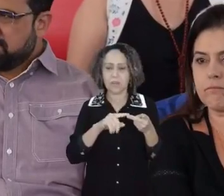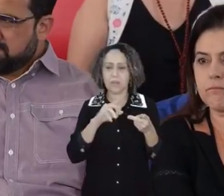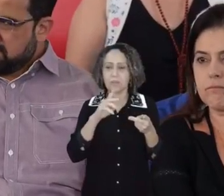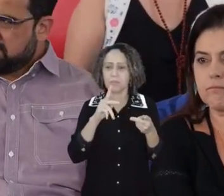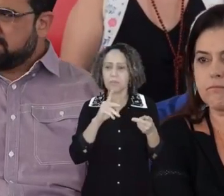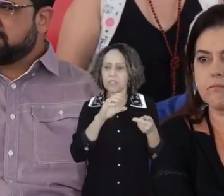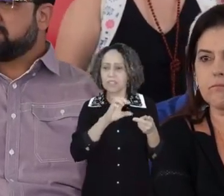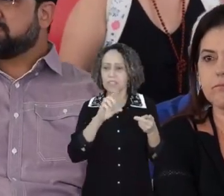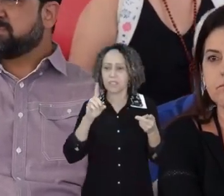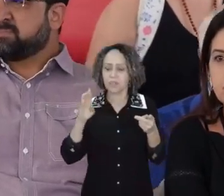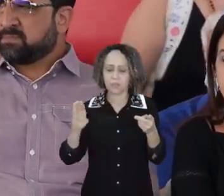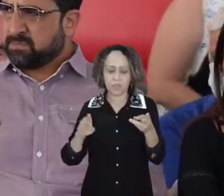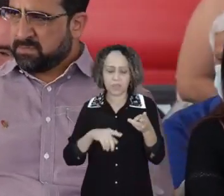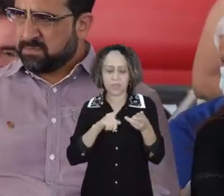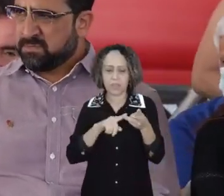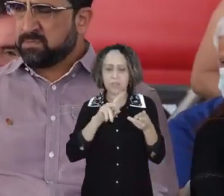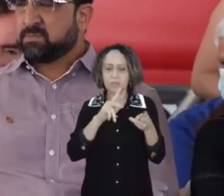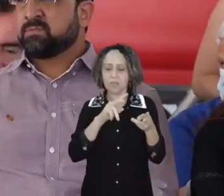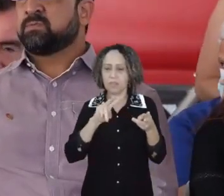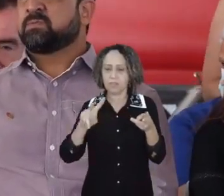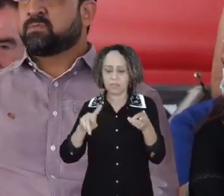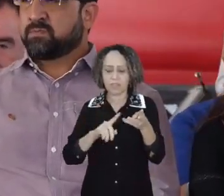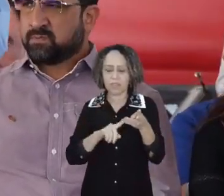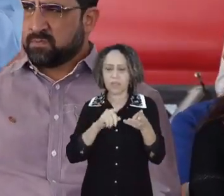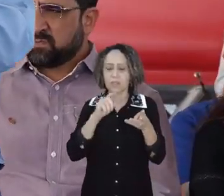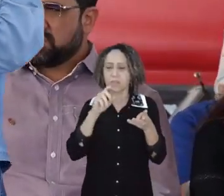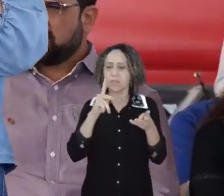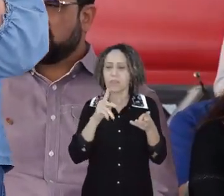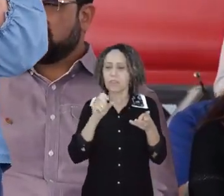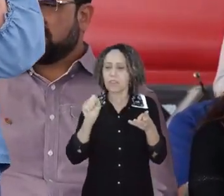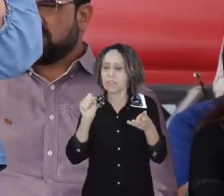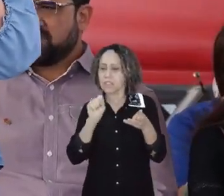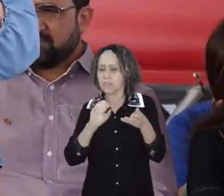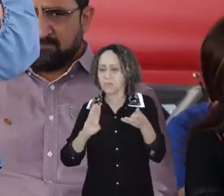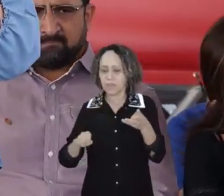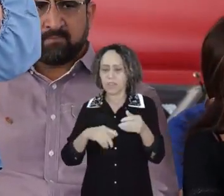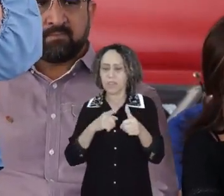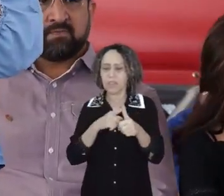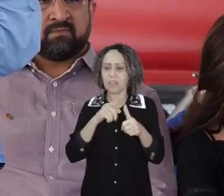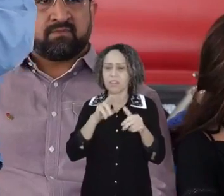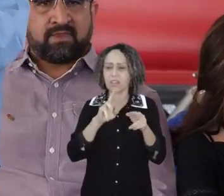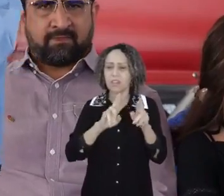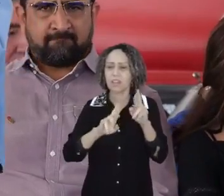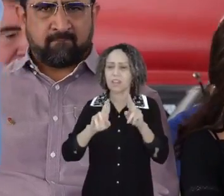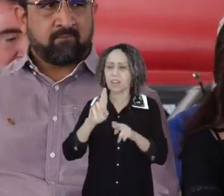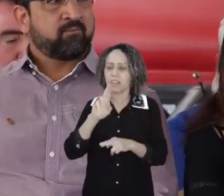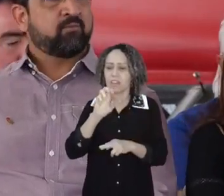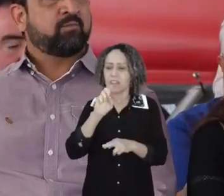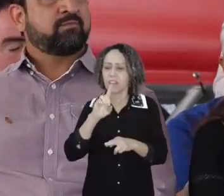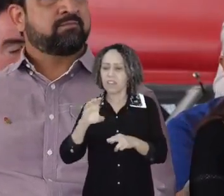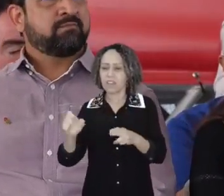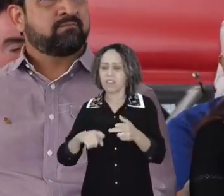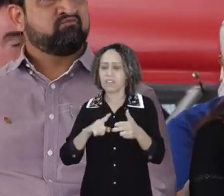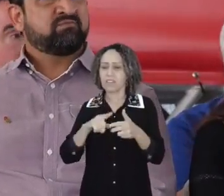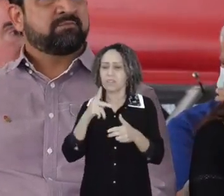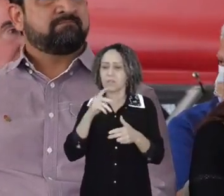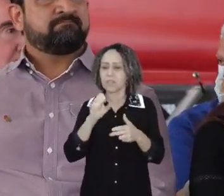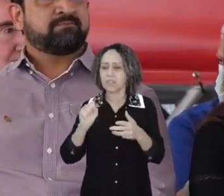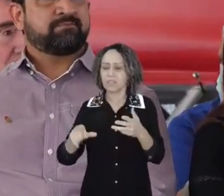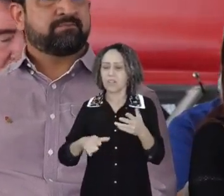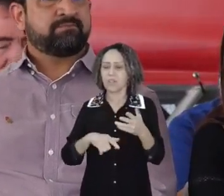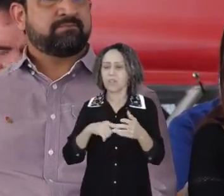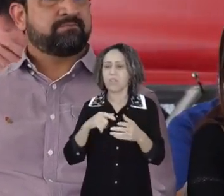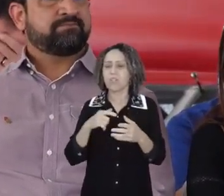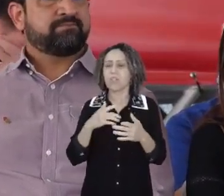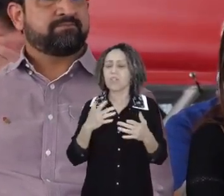reúne o PSB, reúne a Rede, reúne o PSOL e o Solidariedade. São partidos irmanados